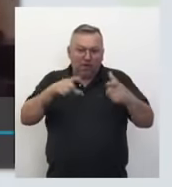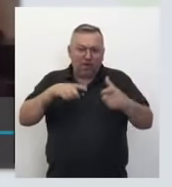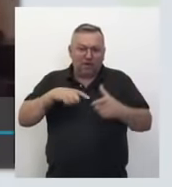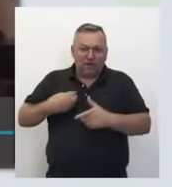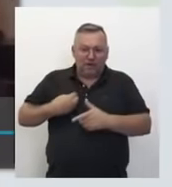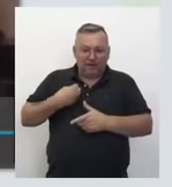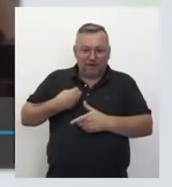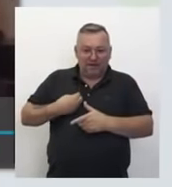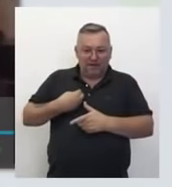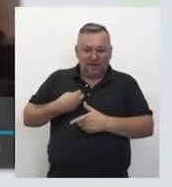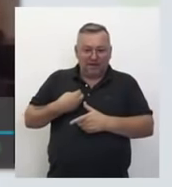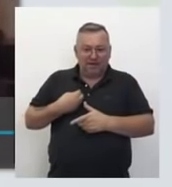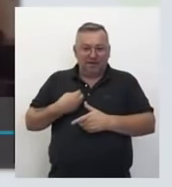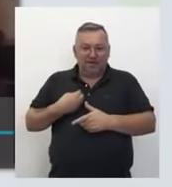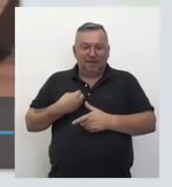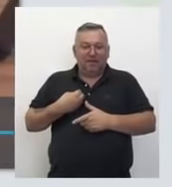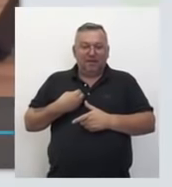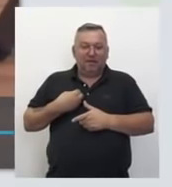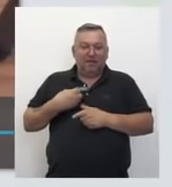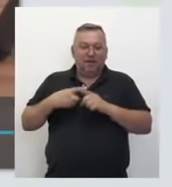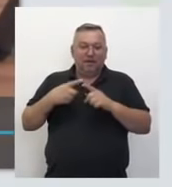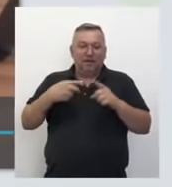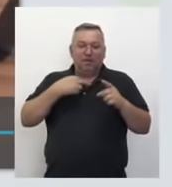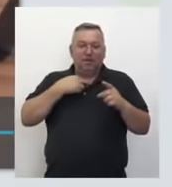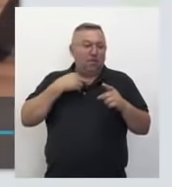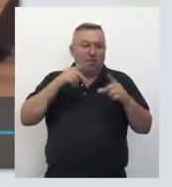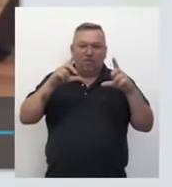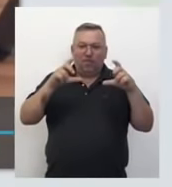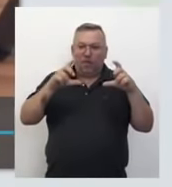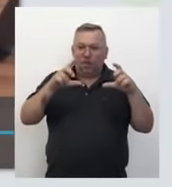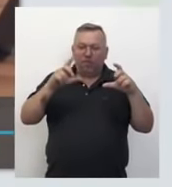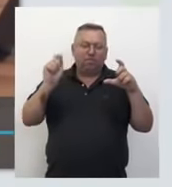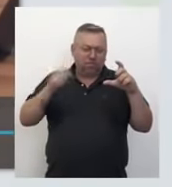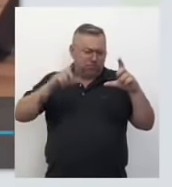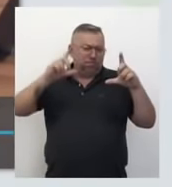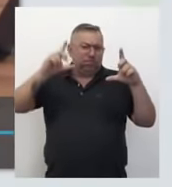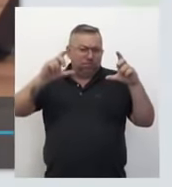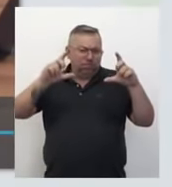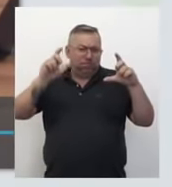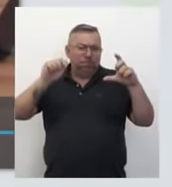né? Normalmente é isso. Nem que seja, não podem ser fotos, podem ser